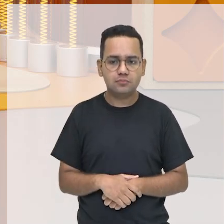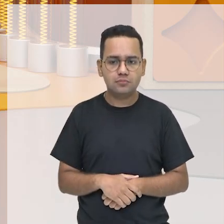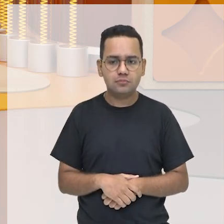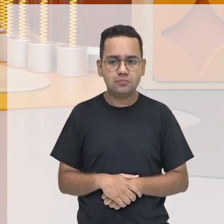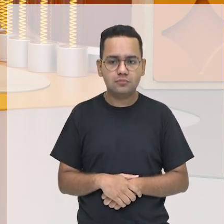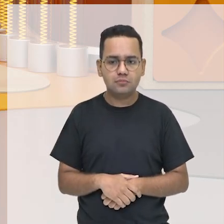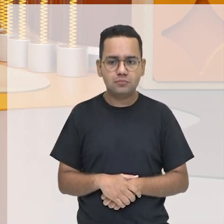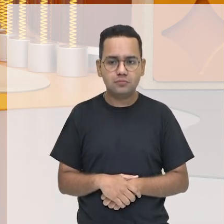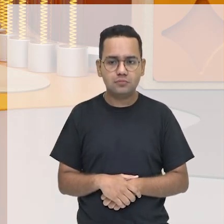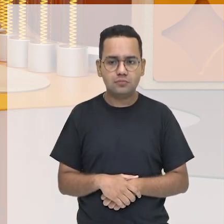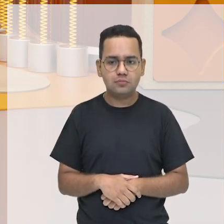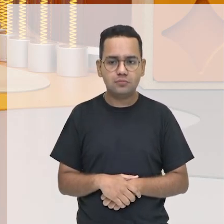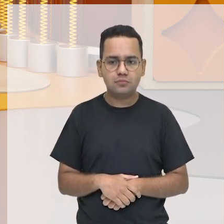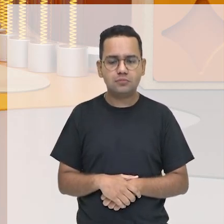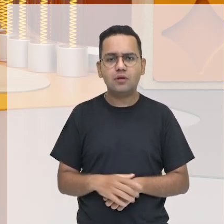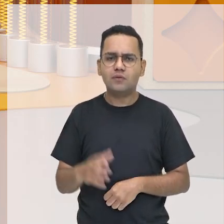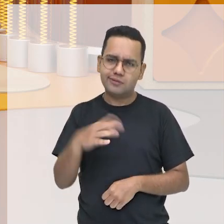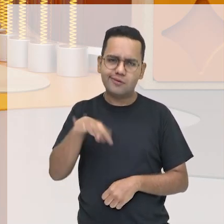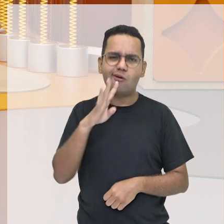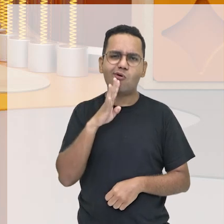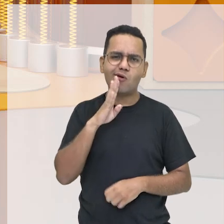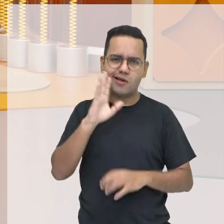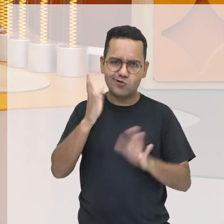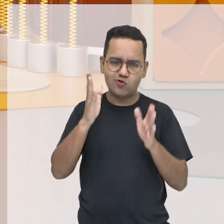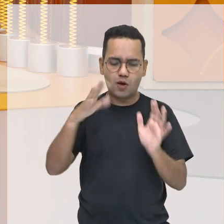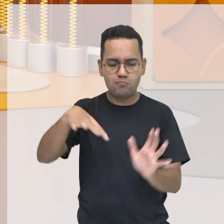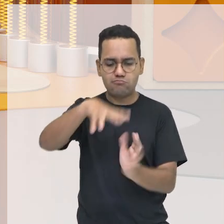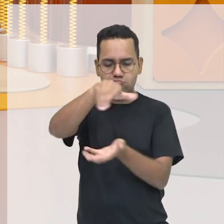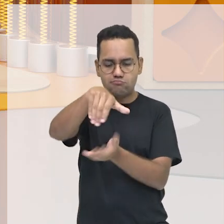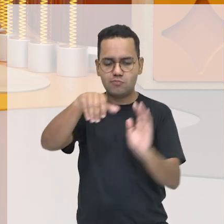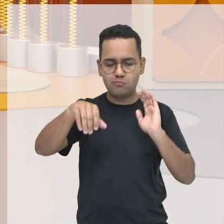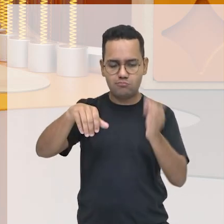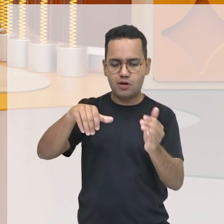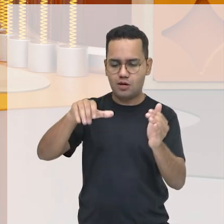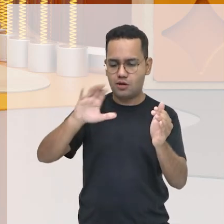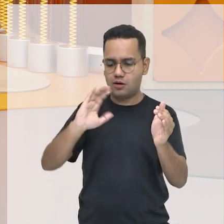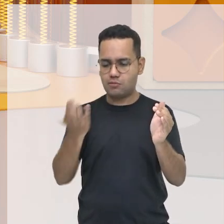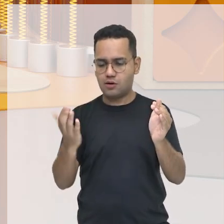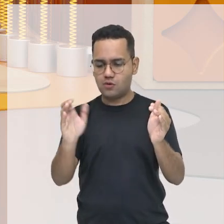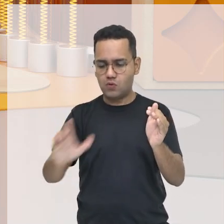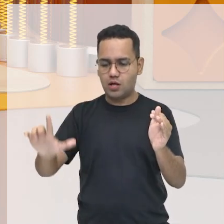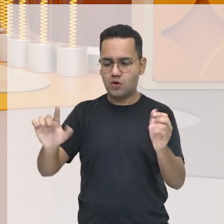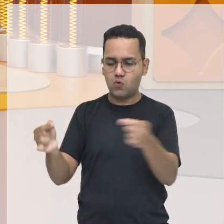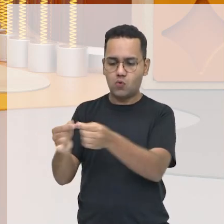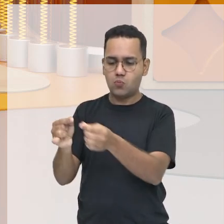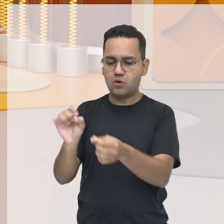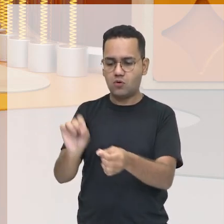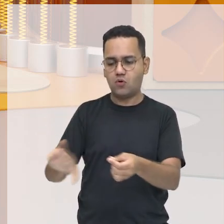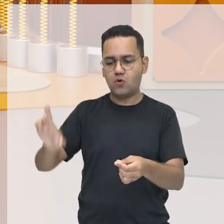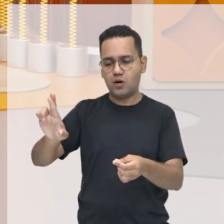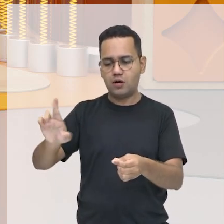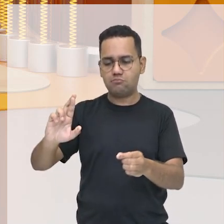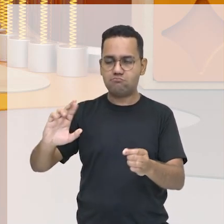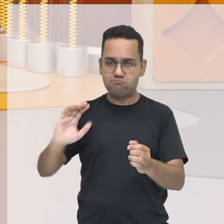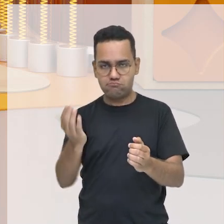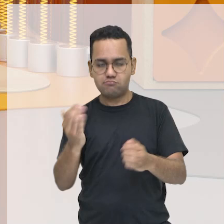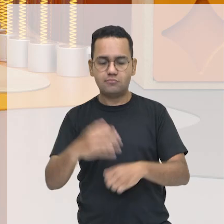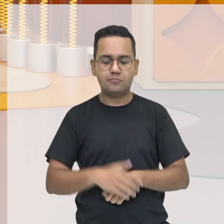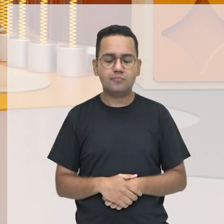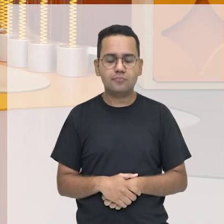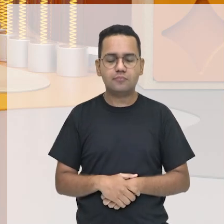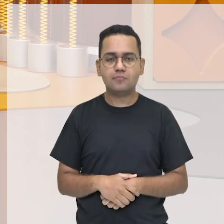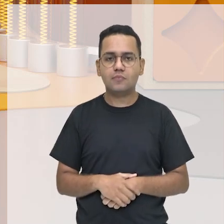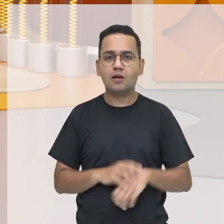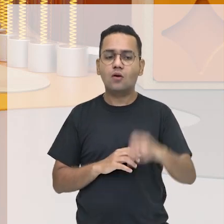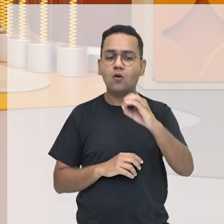Oriente. A gente já sabe o que é leste e o que é oeste. Sabemos que o leste se refere ao Oriente e o oeste se refere